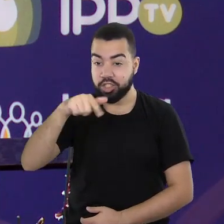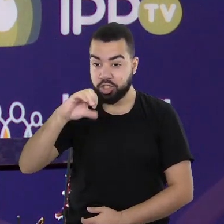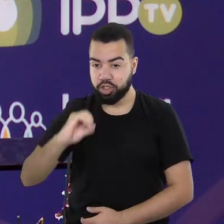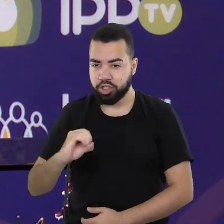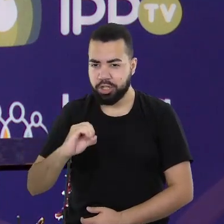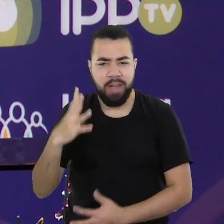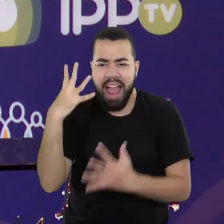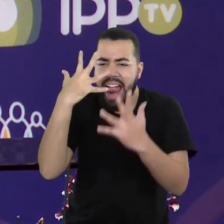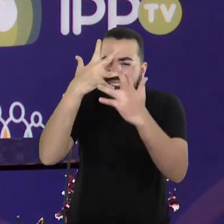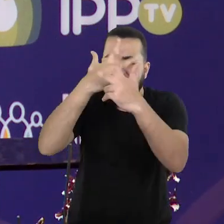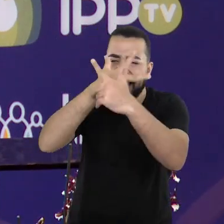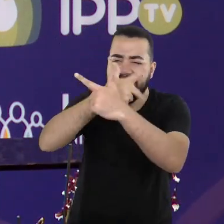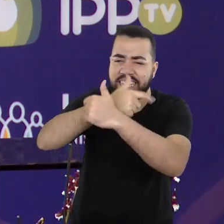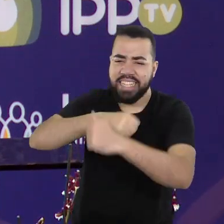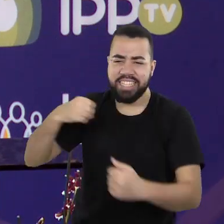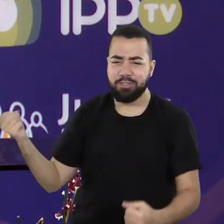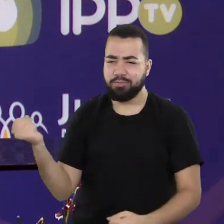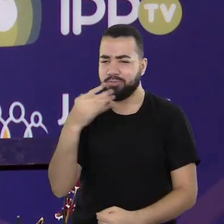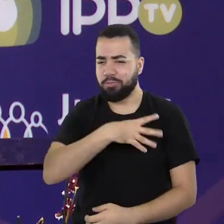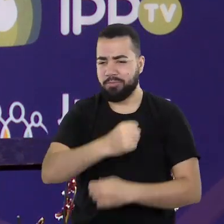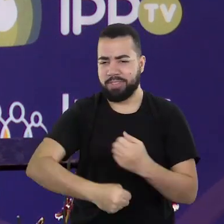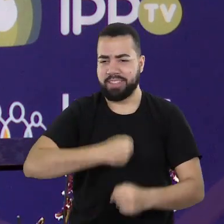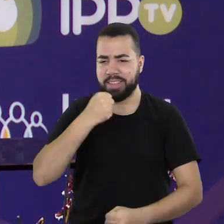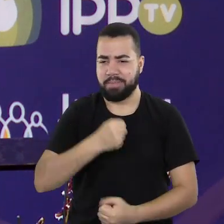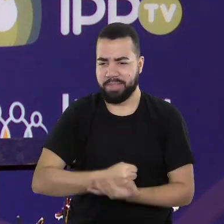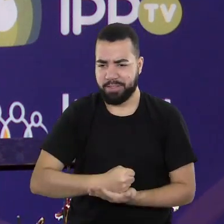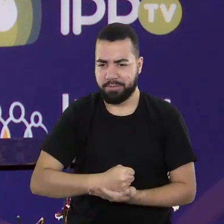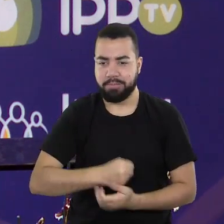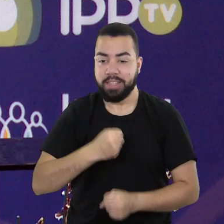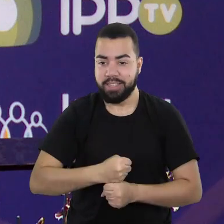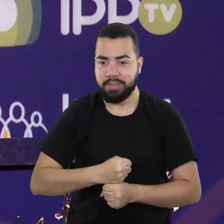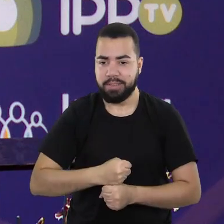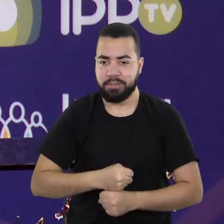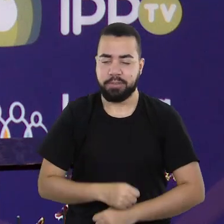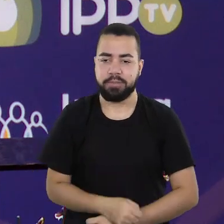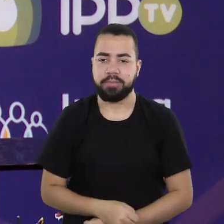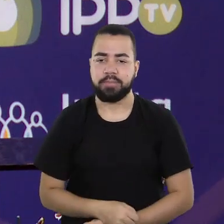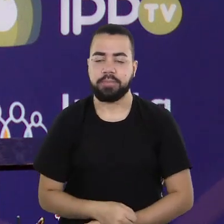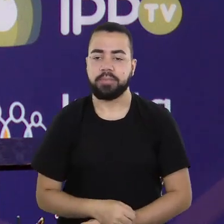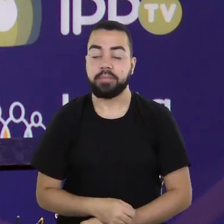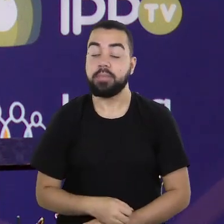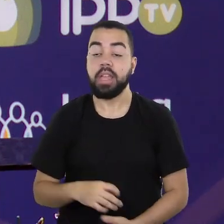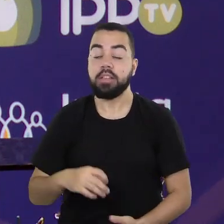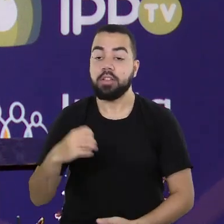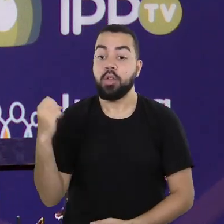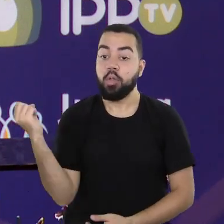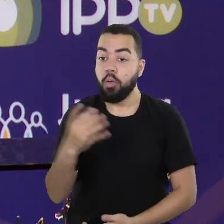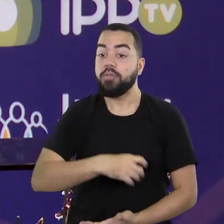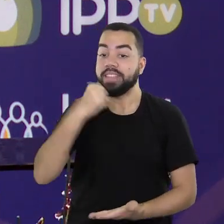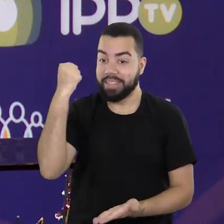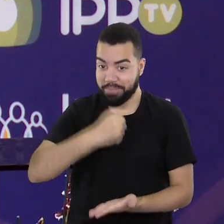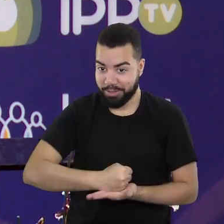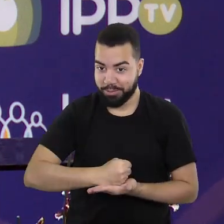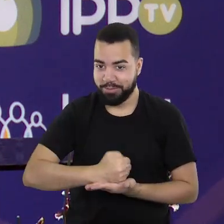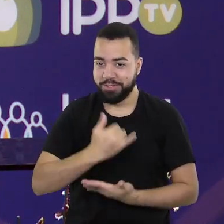E a palavra compaixão significa sofrer com a outra pessoa.